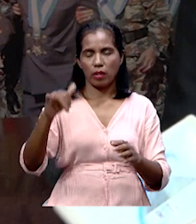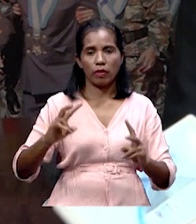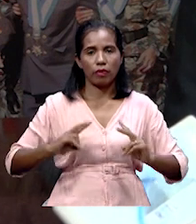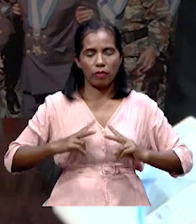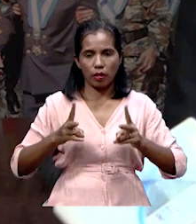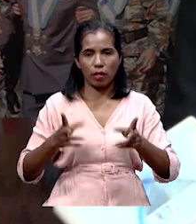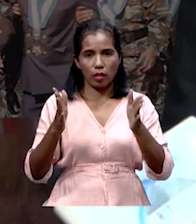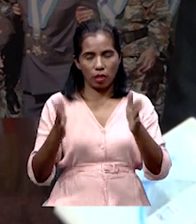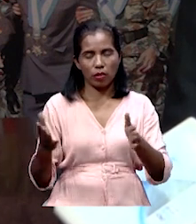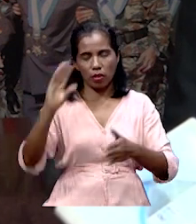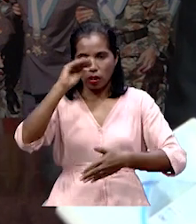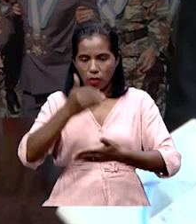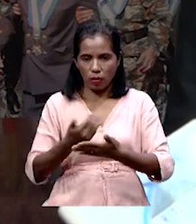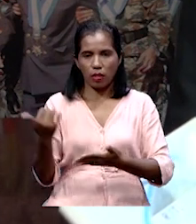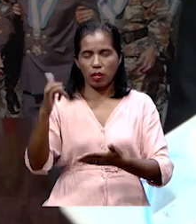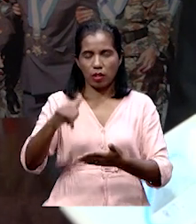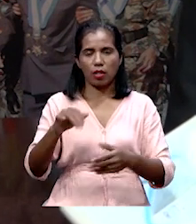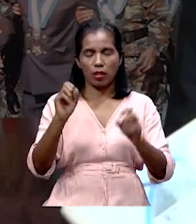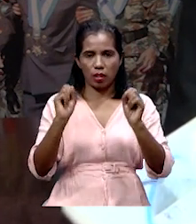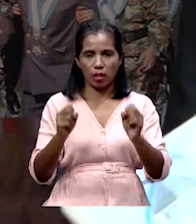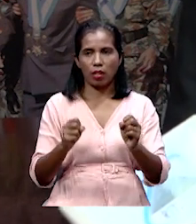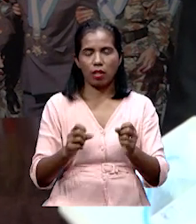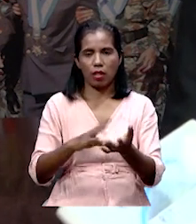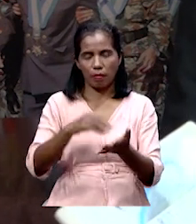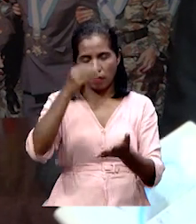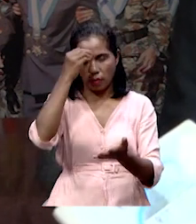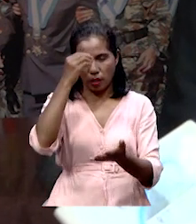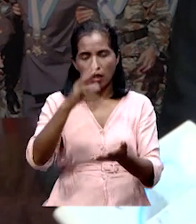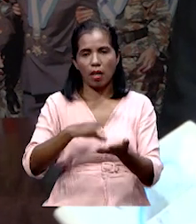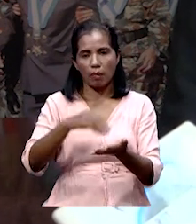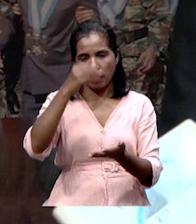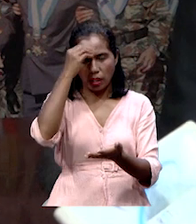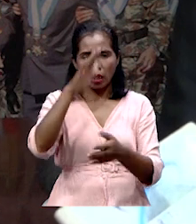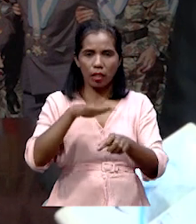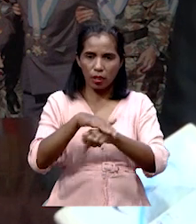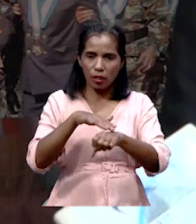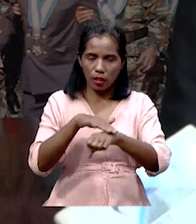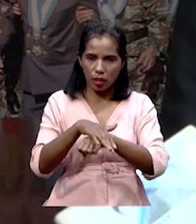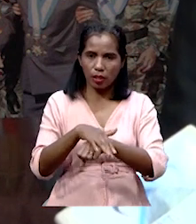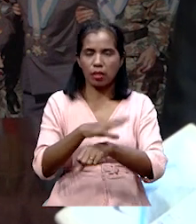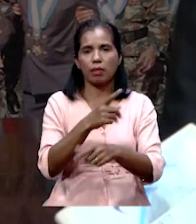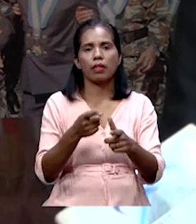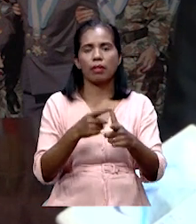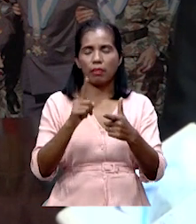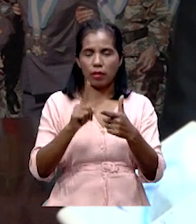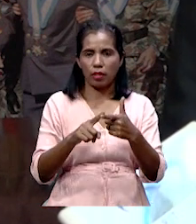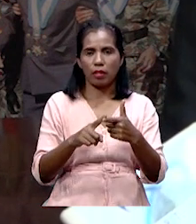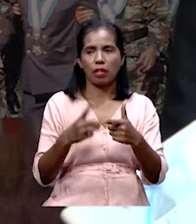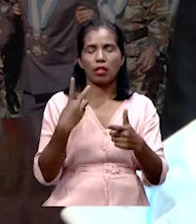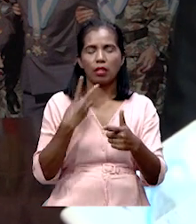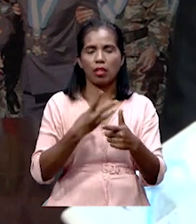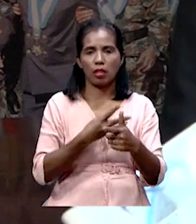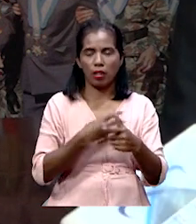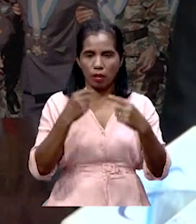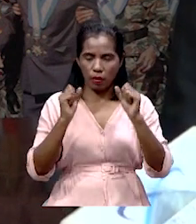sira. Tem badinas, tu cursos, tem até na inglês, para depois e tabela apply